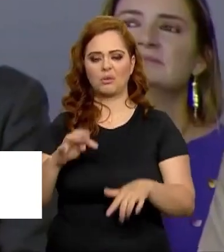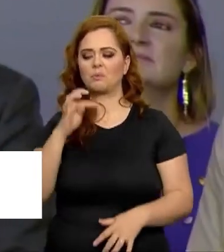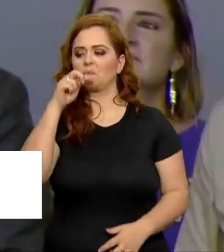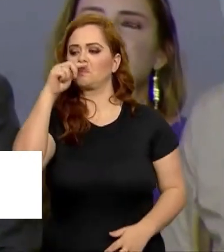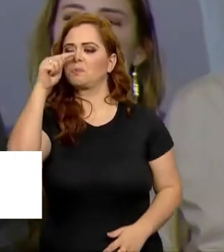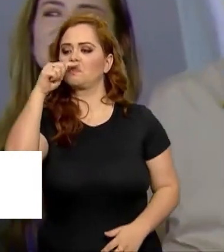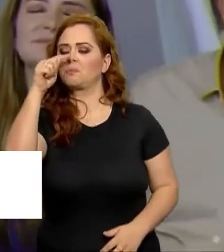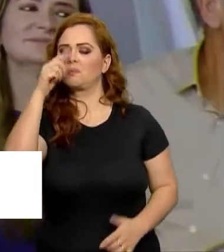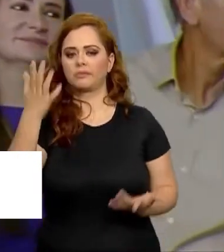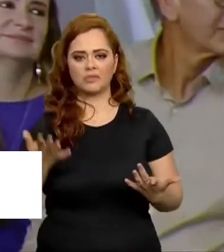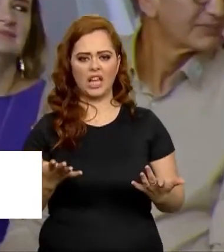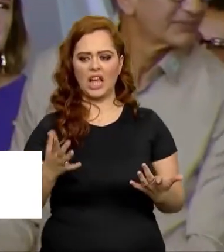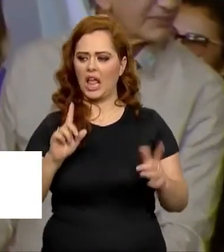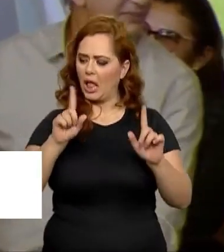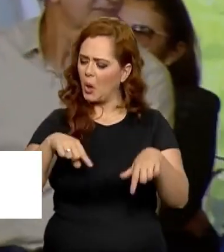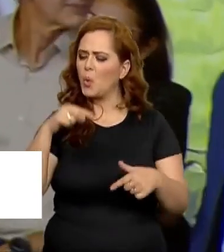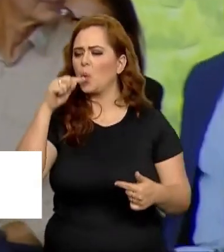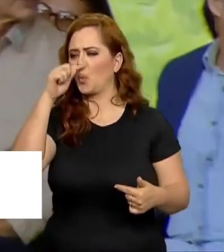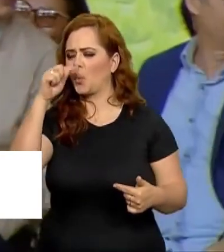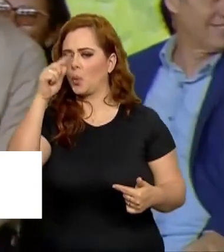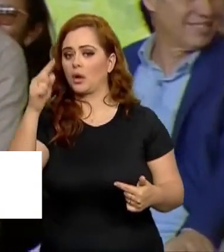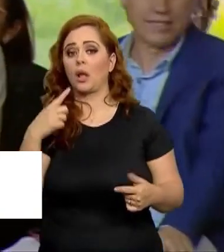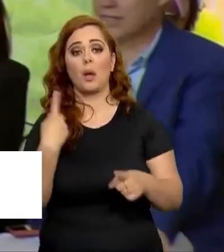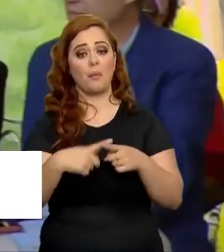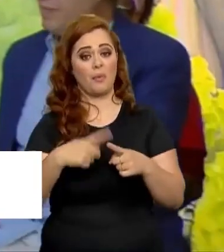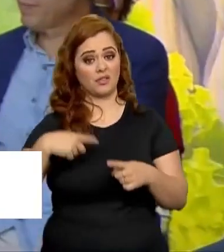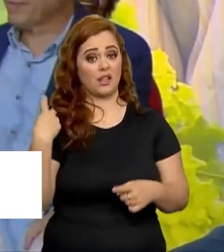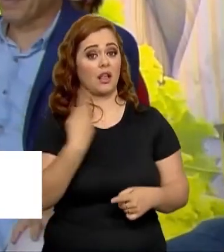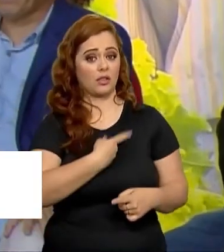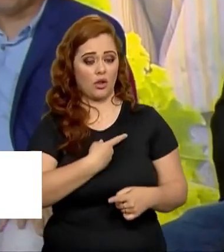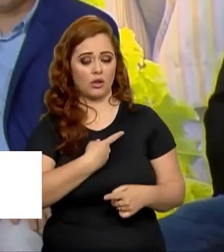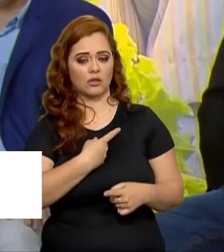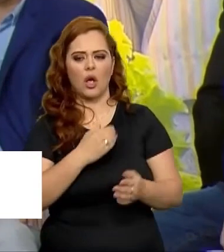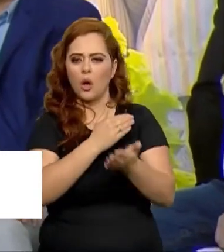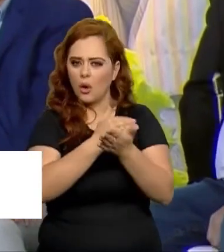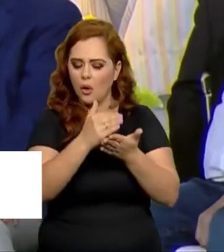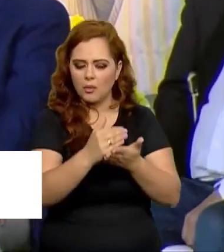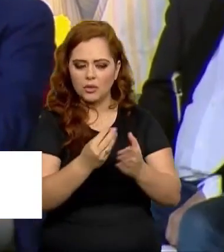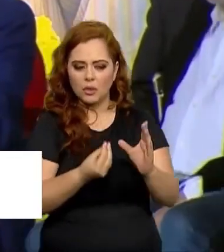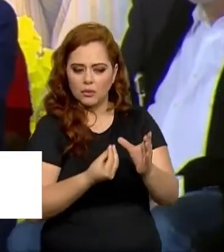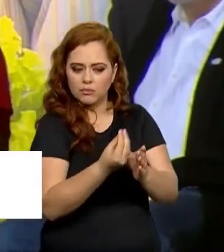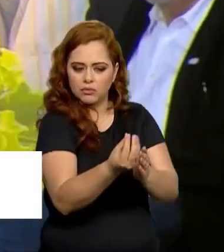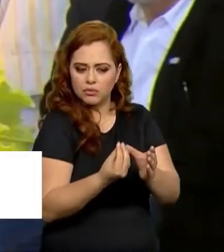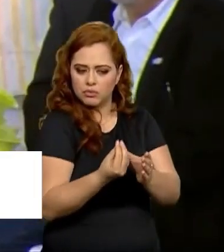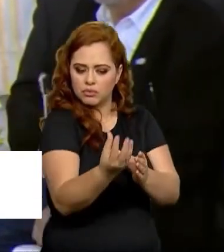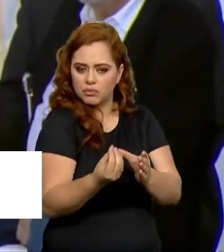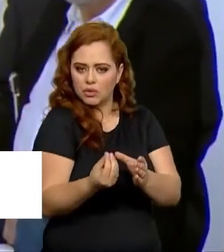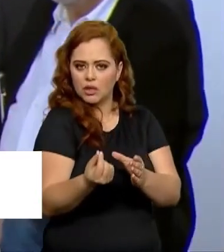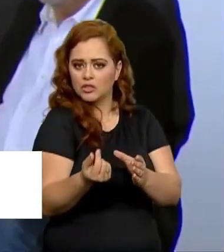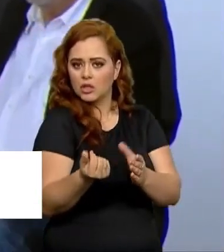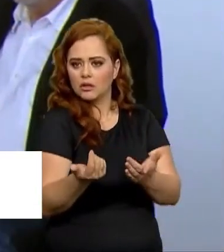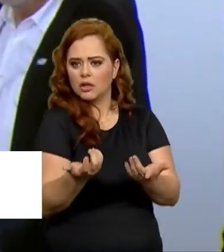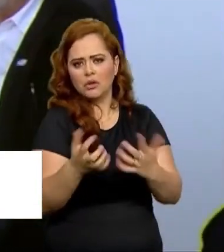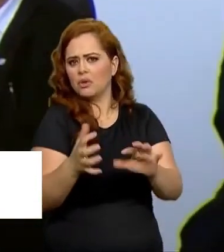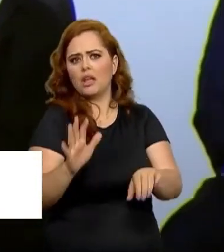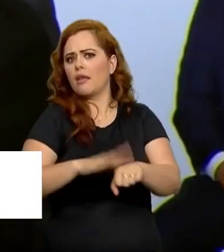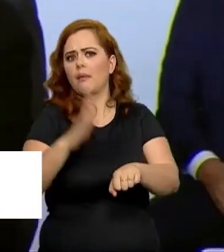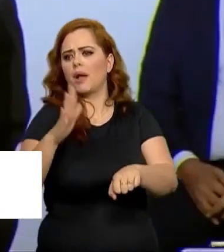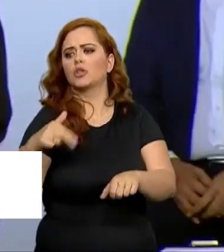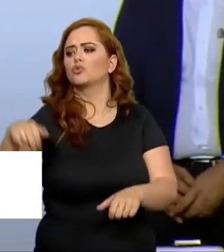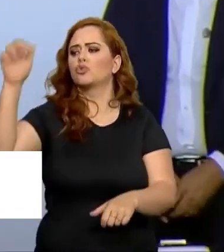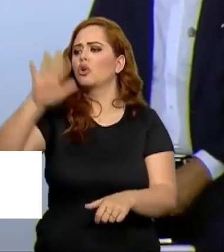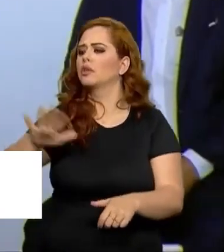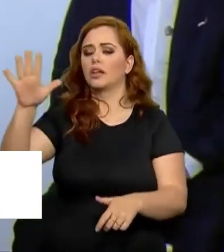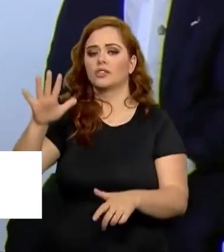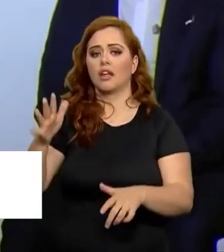metido, ele é tão metido, que quando a gente começou a emprestar dinheiro, começou a dar certo, ele já não queria emprestar só para o Nordeste